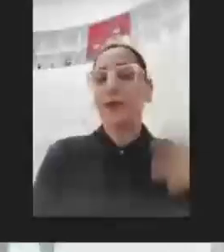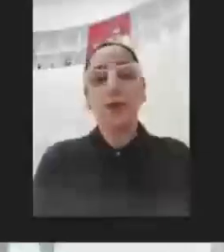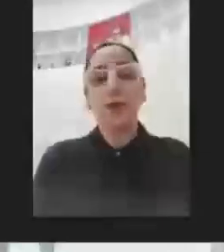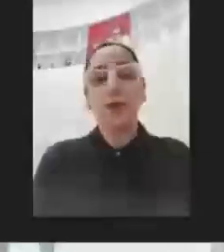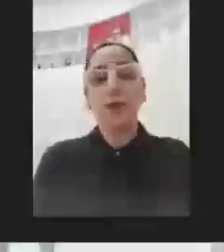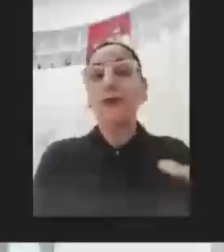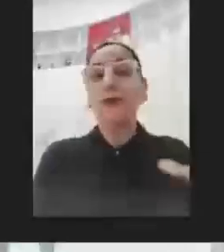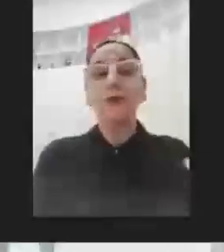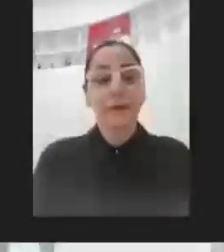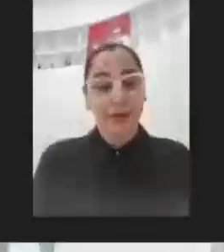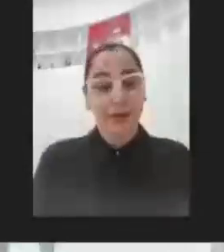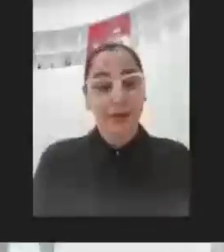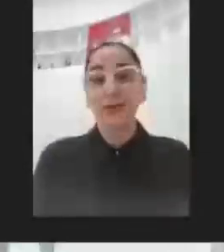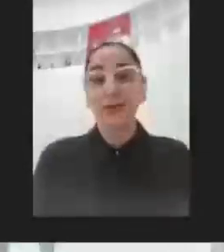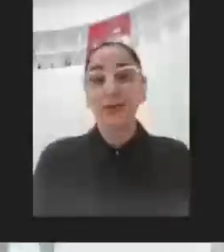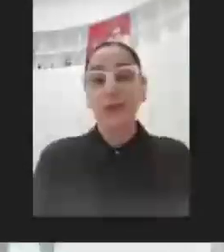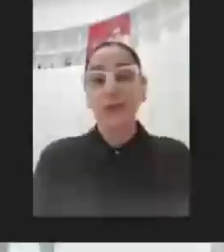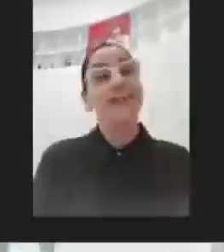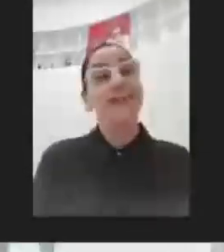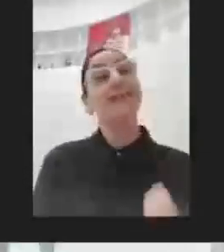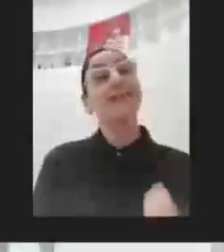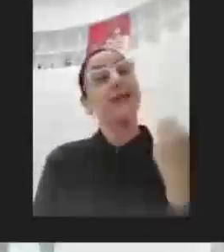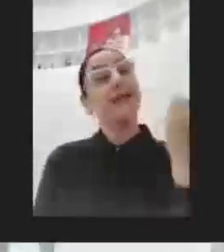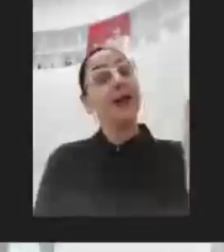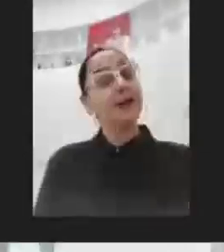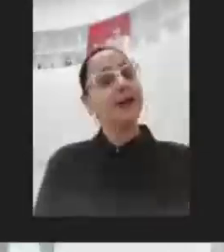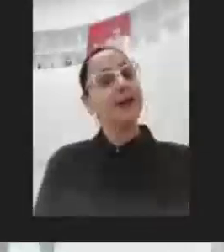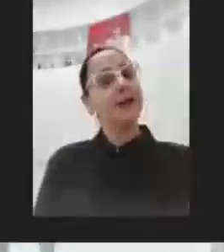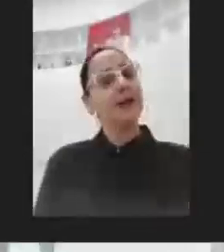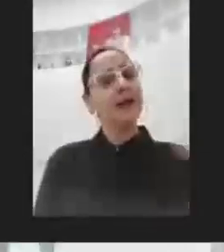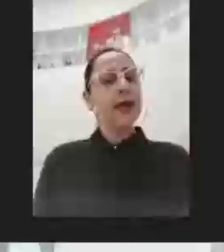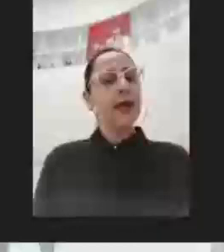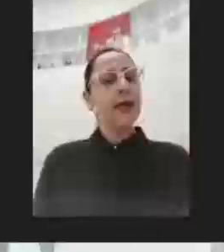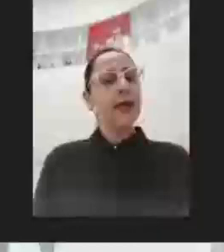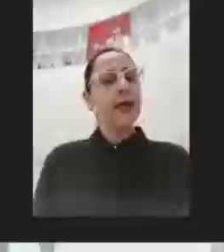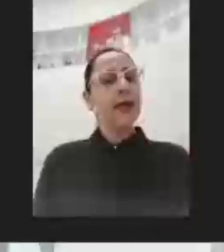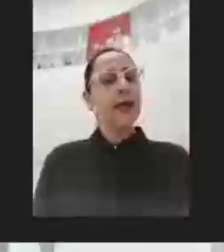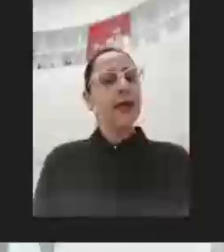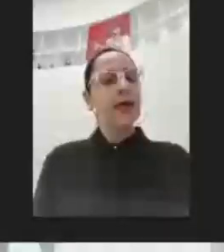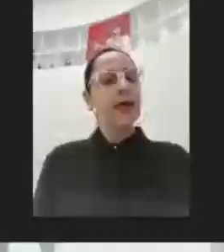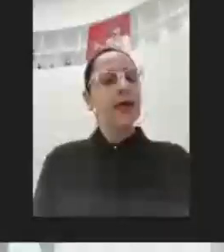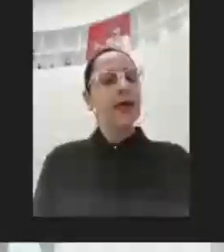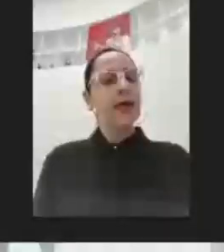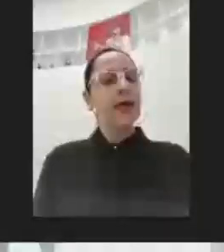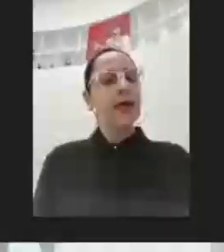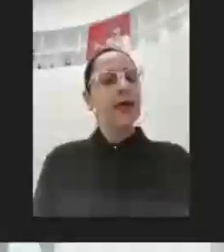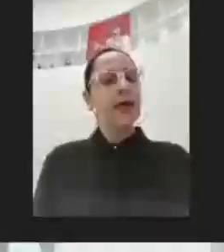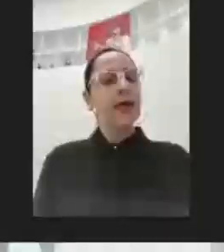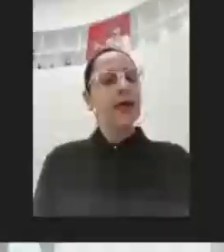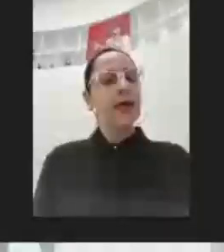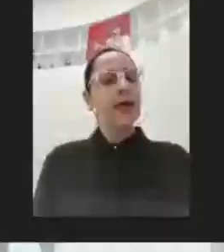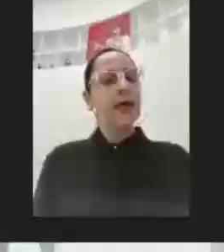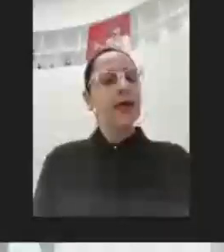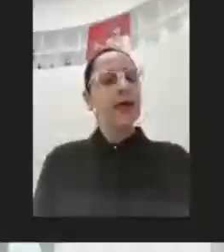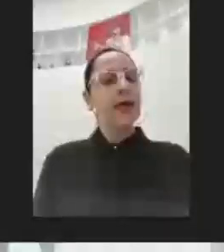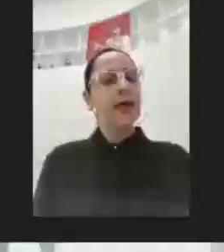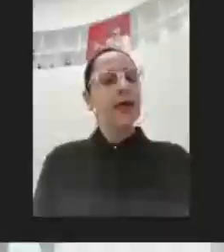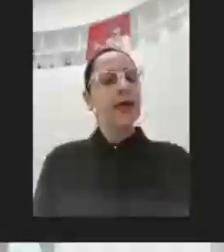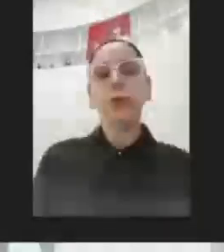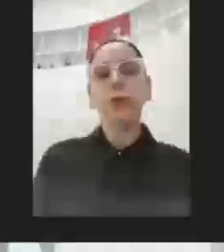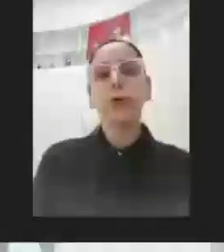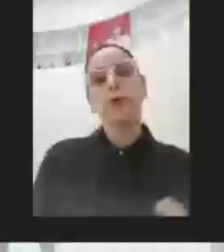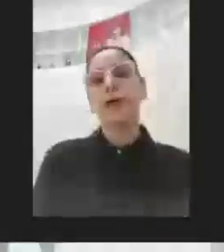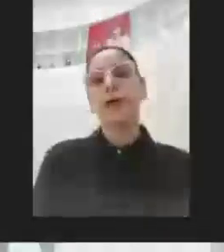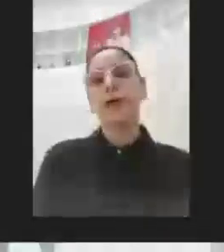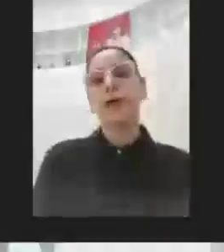fisiológico ali, emocional, endócrino, enfim, a gente não sabe. Aí teria que avaliar essa mãe para ver a causa,